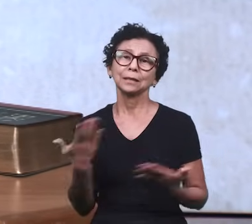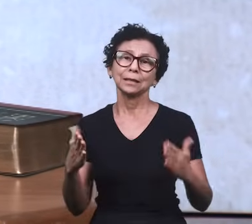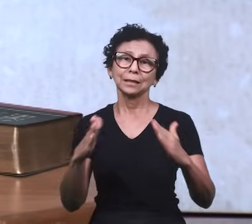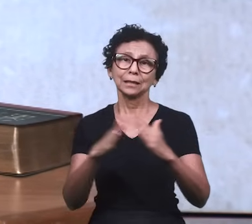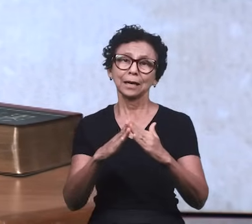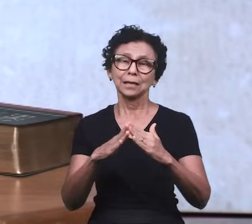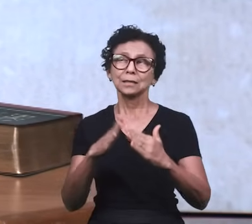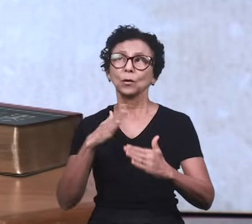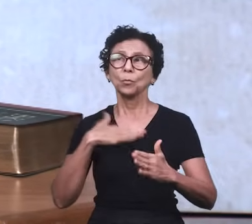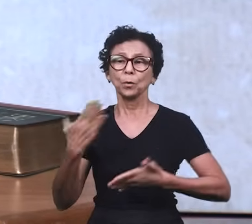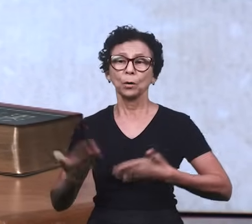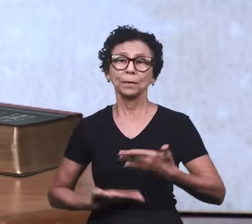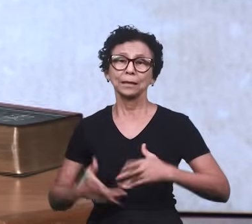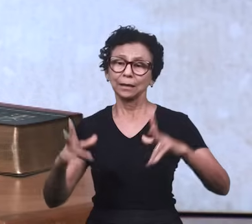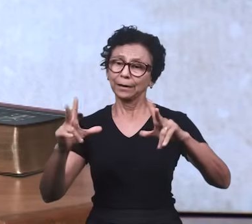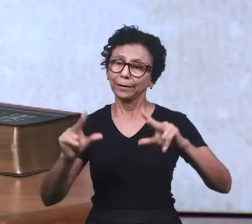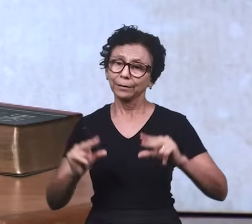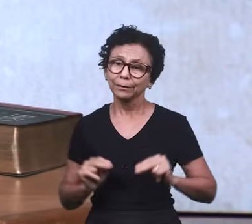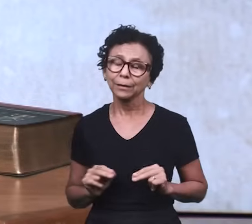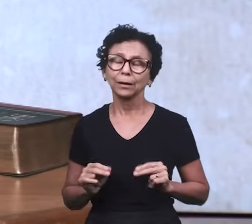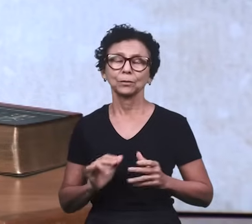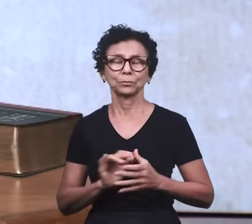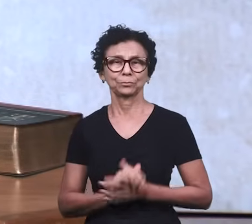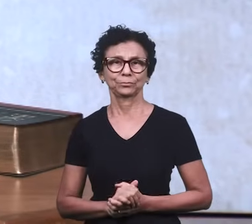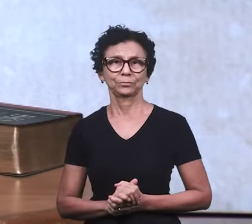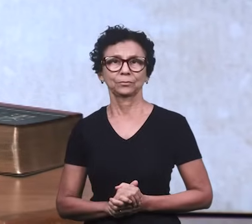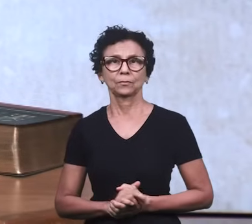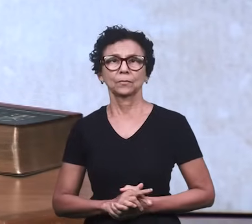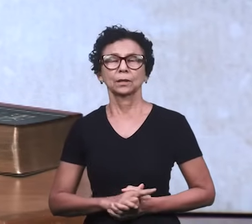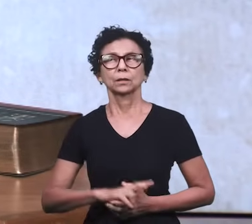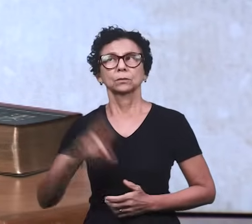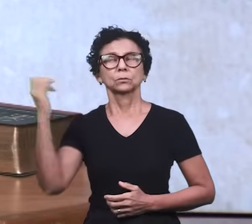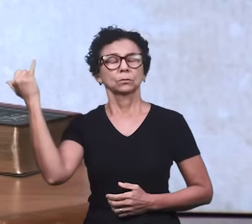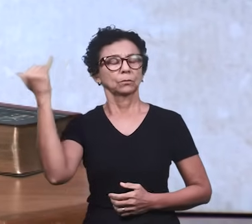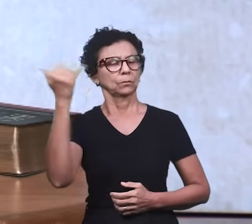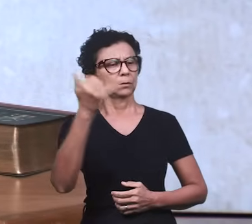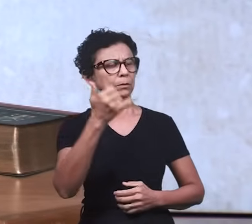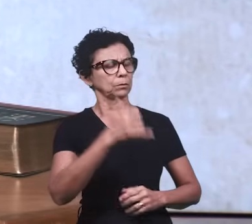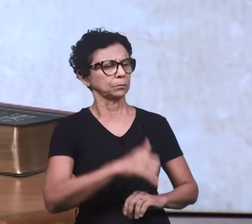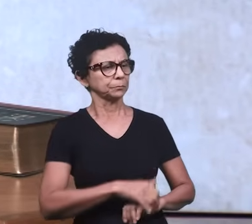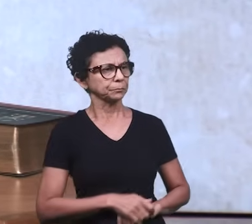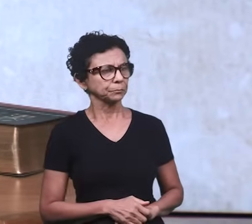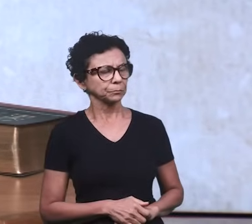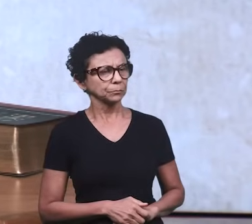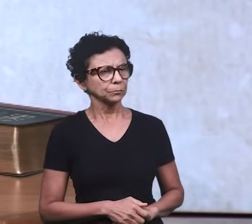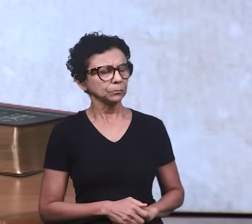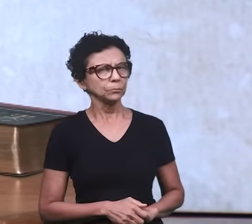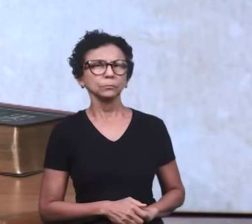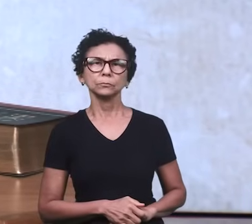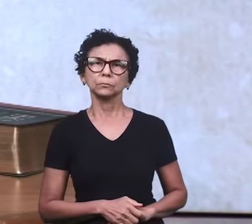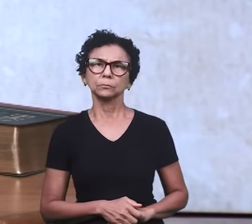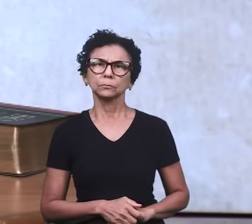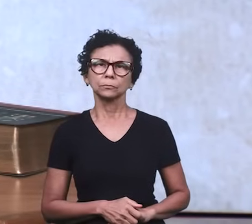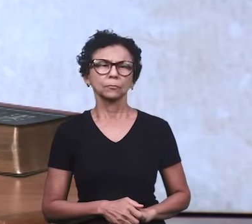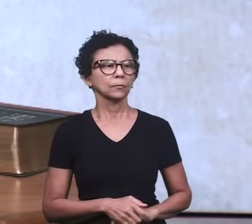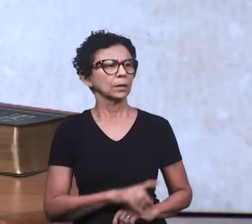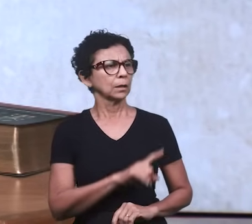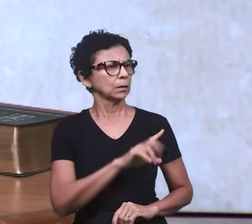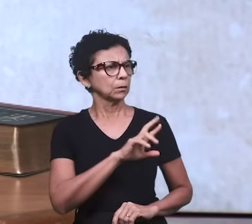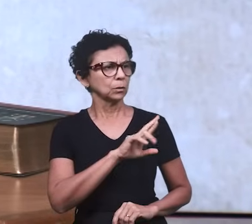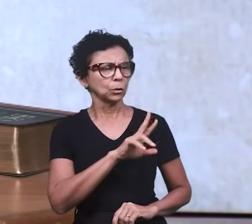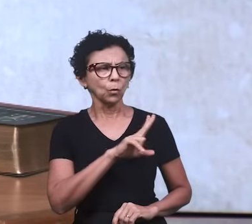herdeiro e Eis que veio a palavra do senhor a ele dizendo este não será o teu